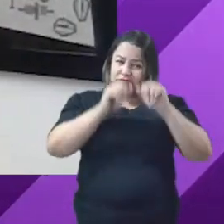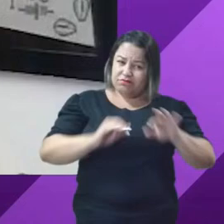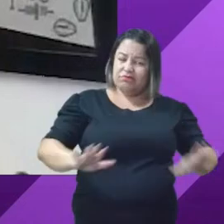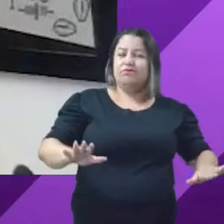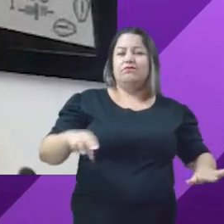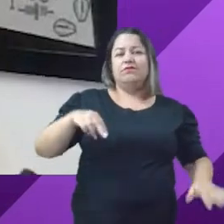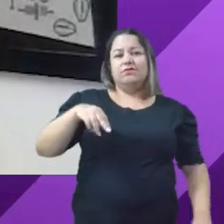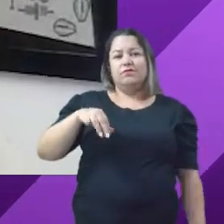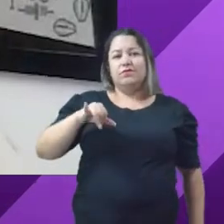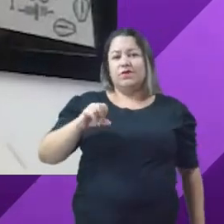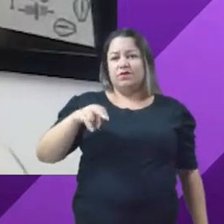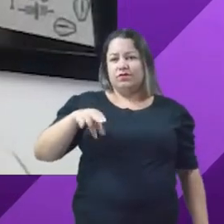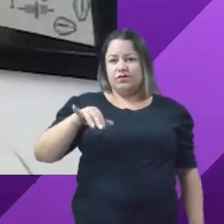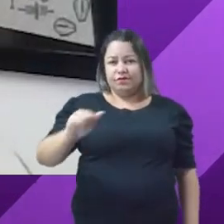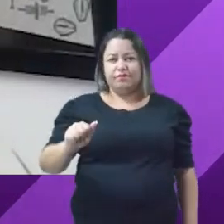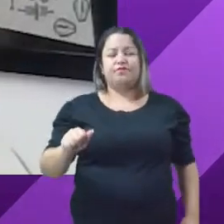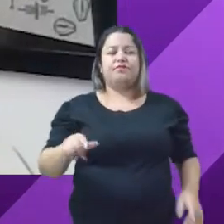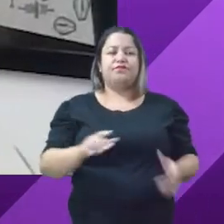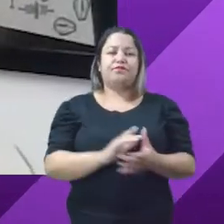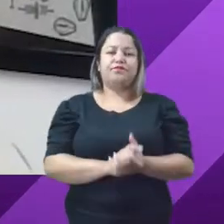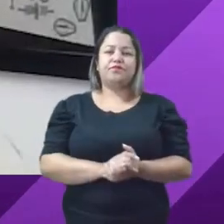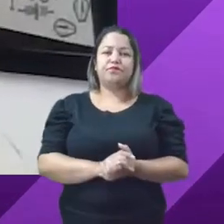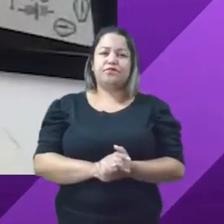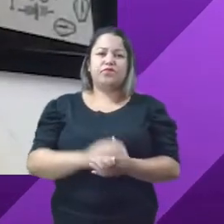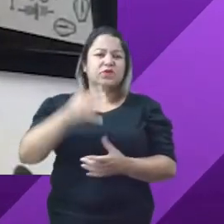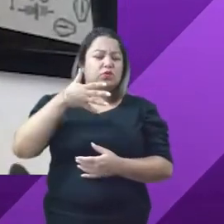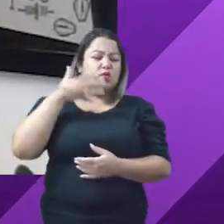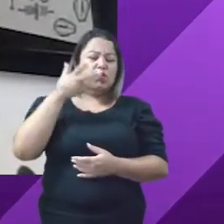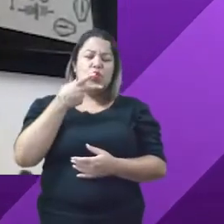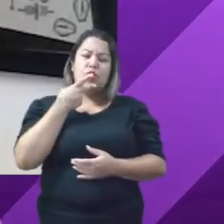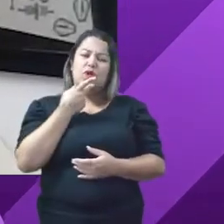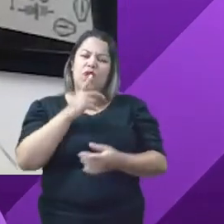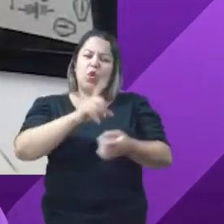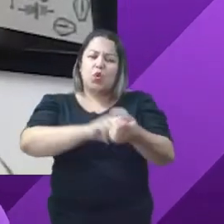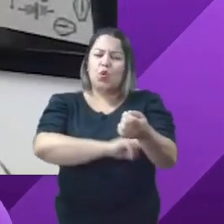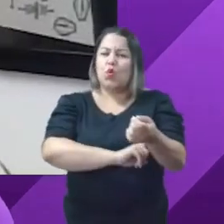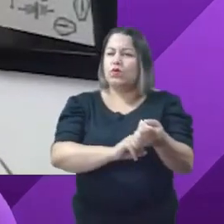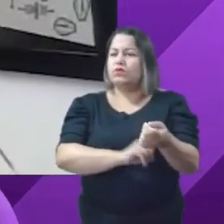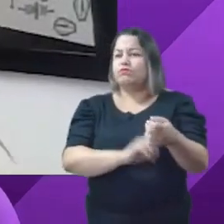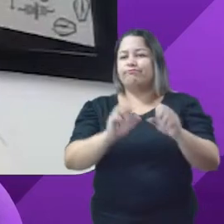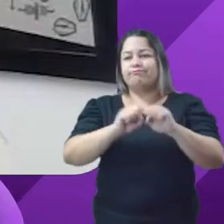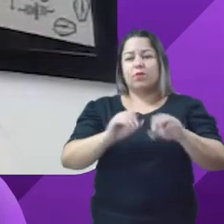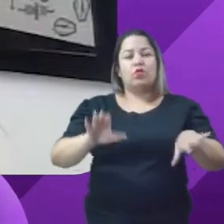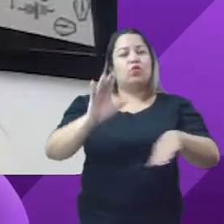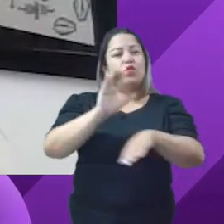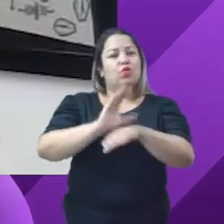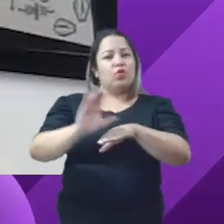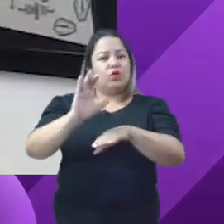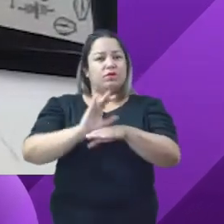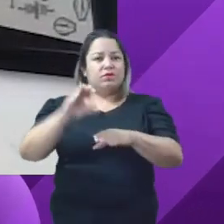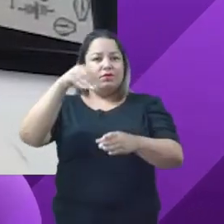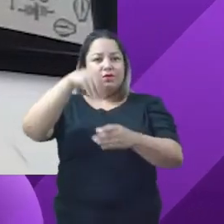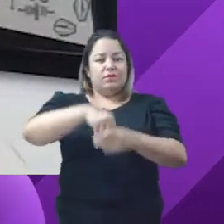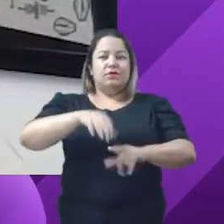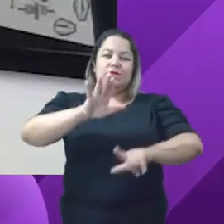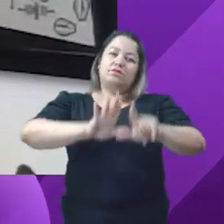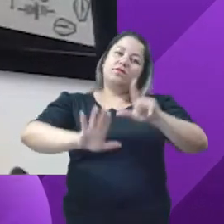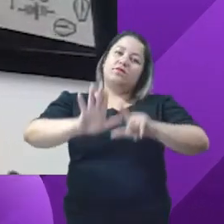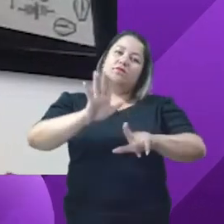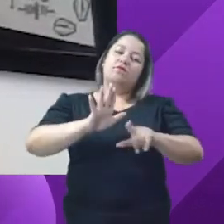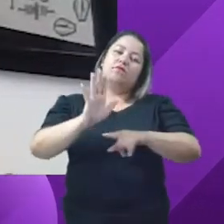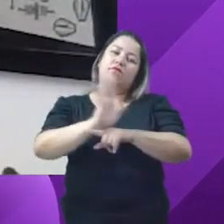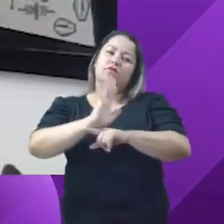misoginia, é disseminando discursos de ódio. Existem vários cursos, né, dentro das plataformas de